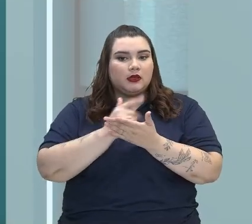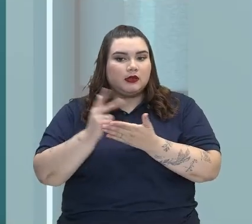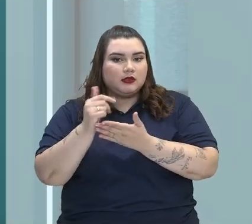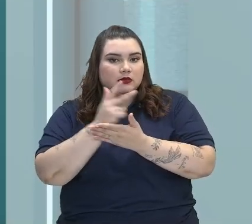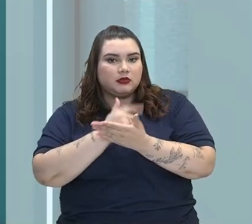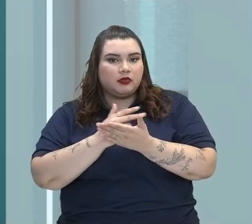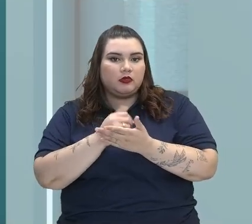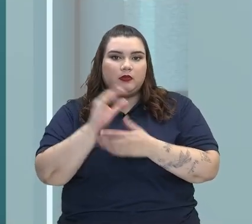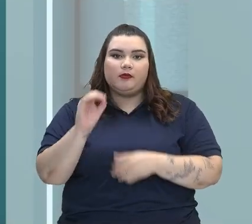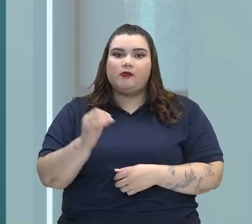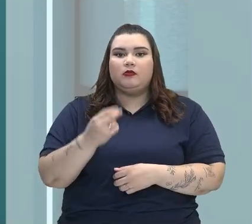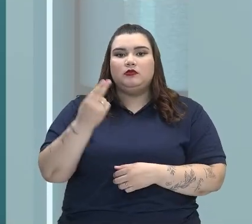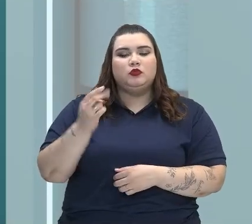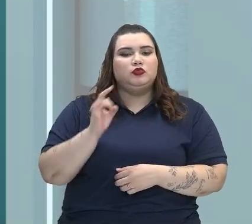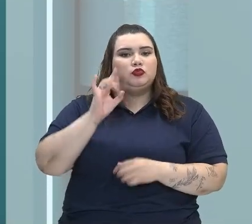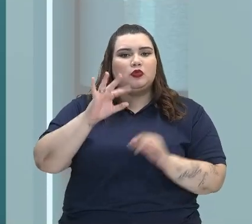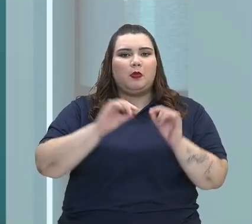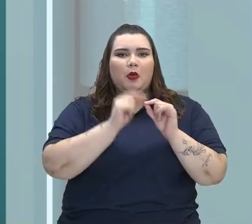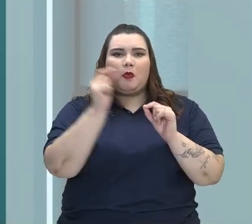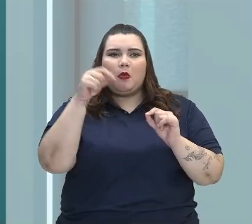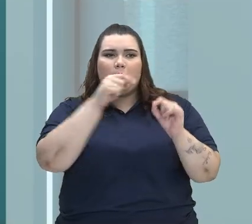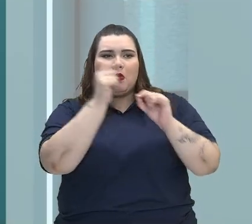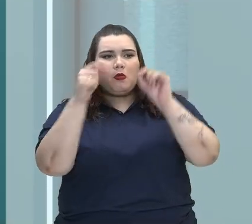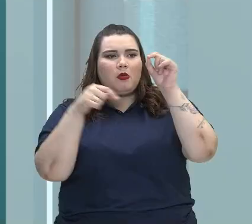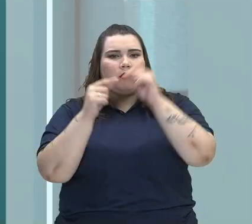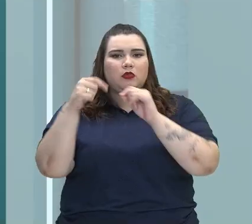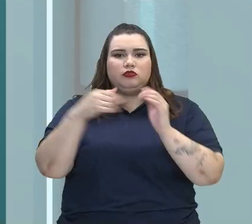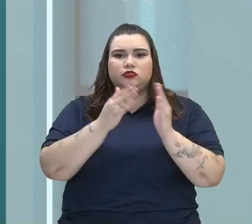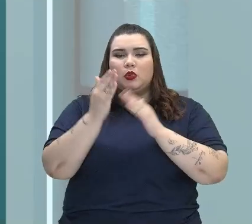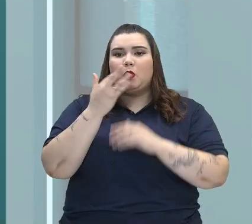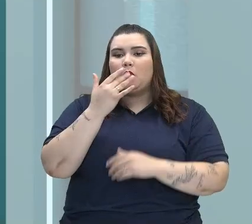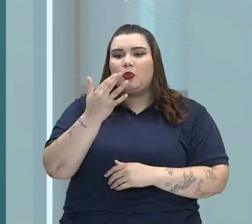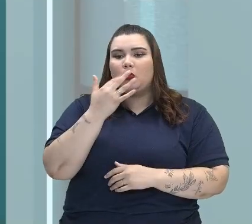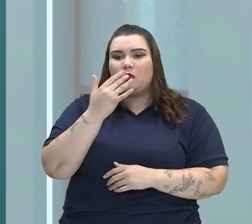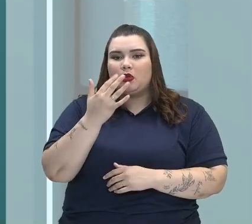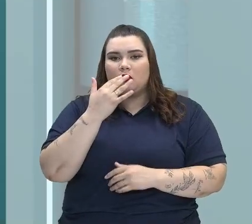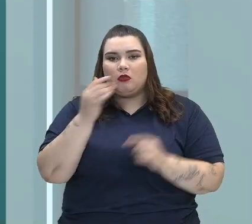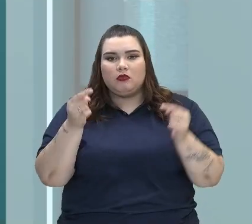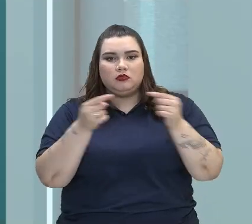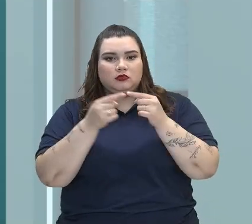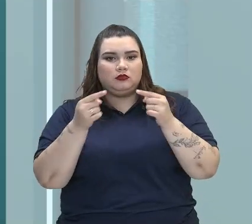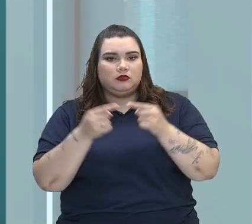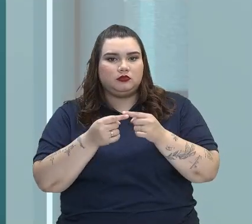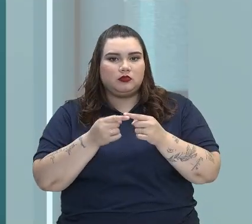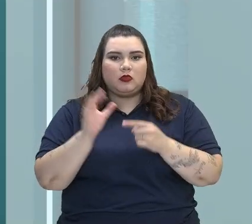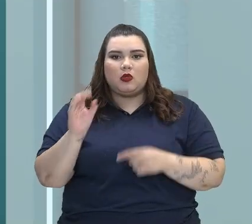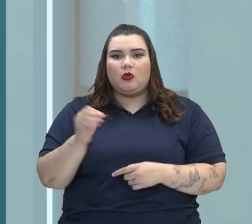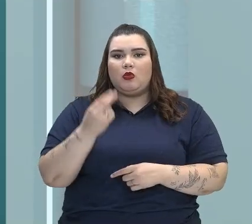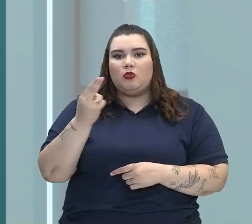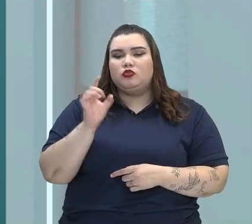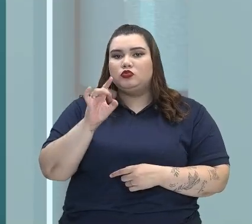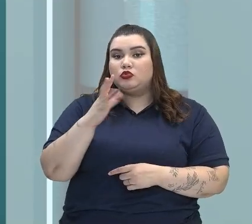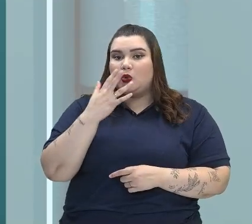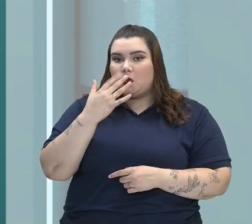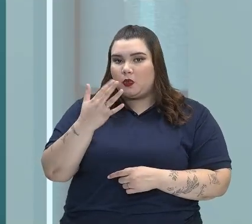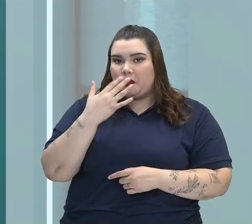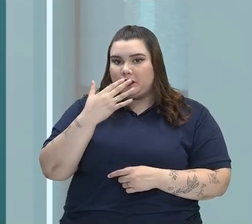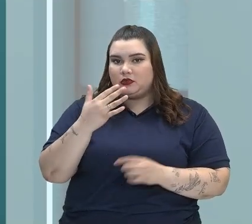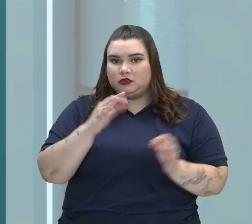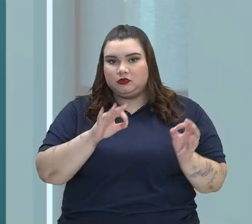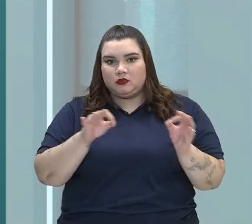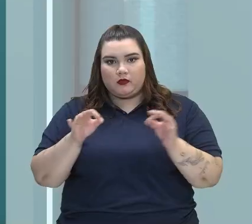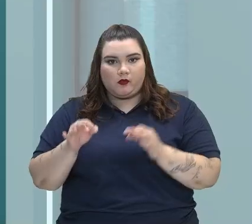geométricas, ou apenas linhas contornando com coloridos, ou então apenas o colorido, certo?